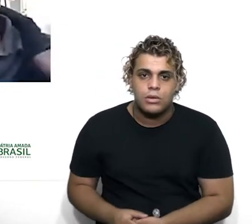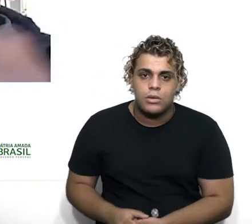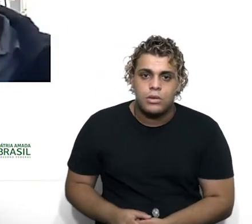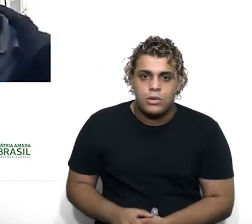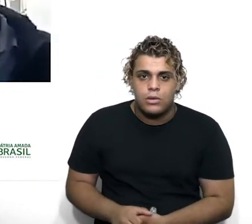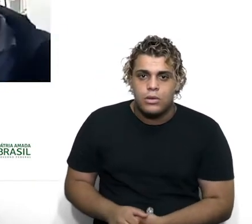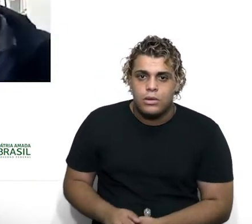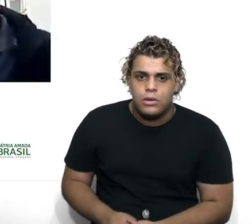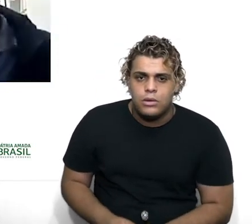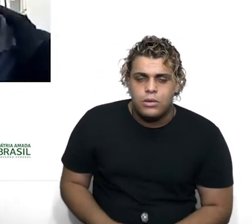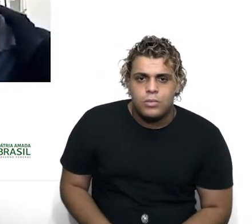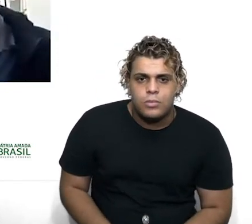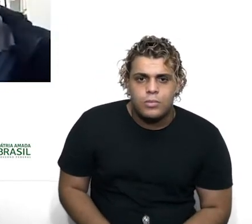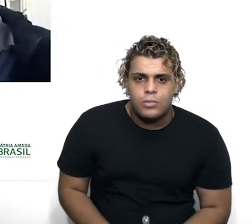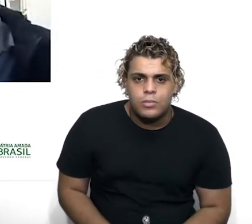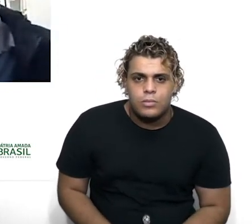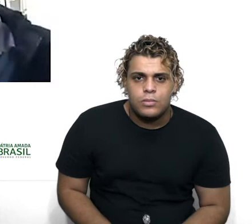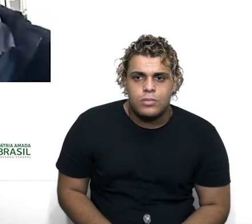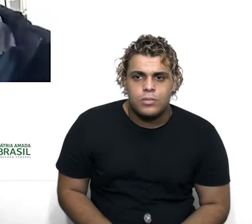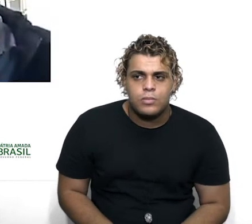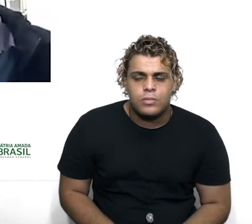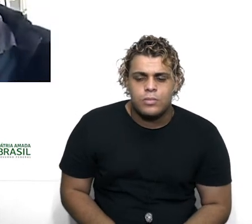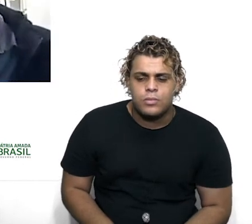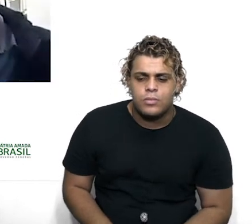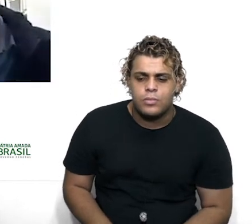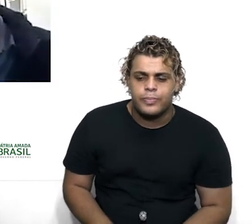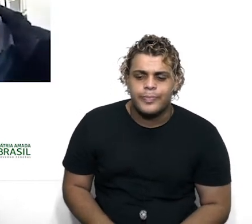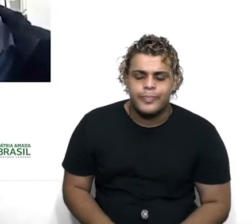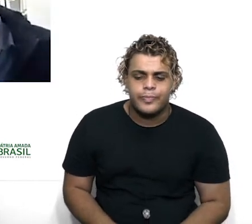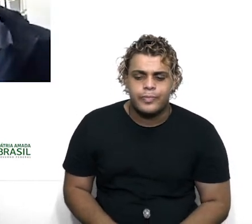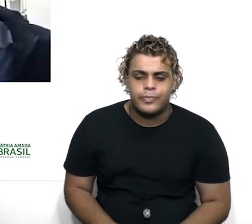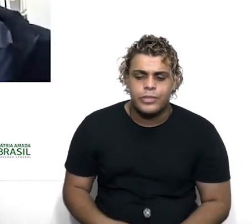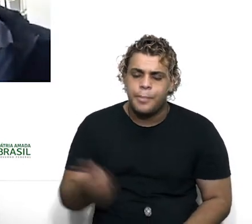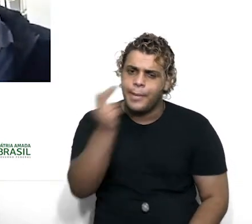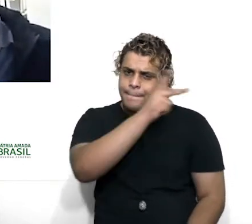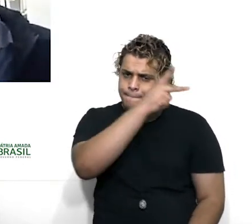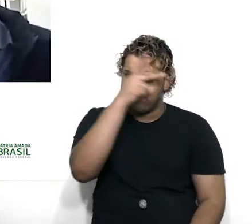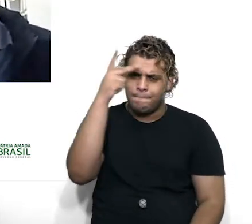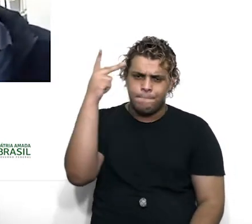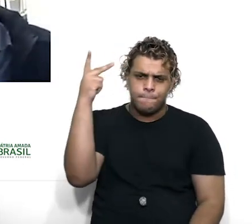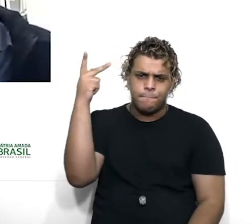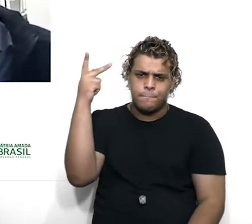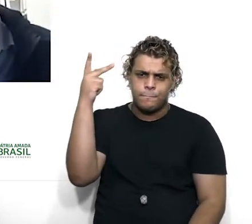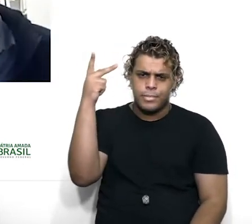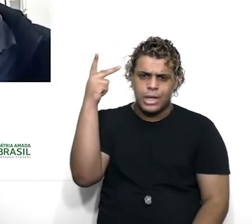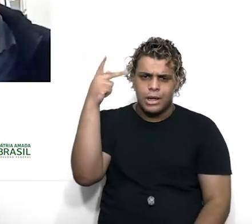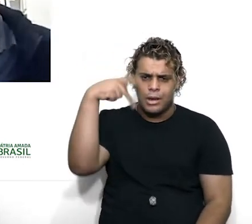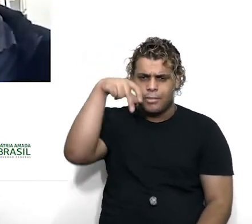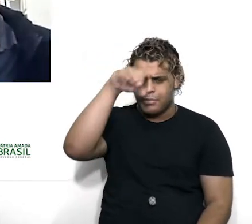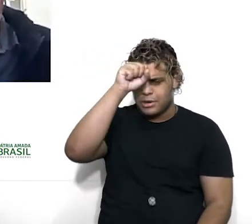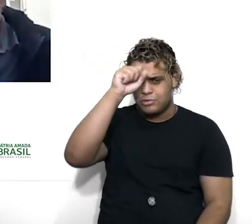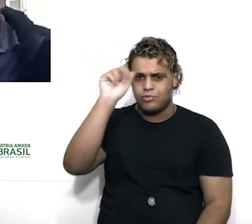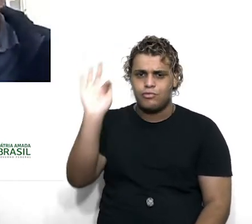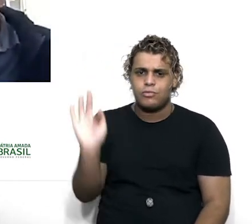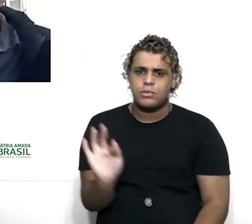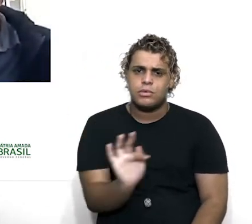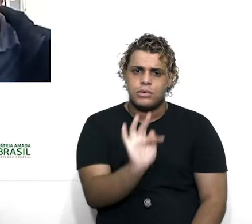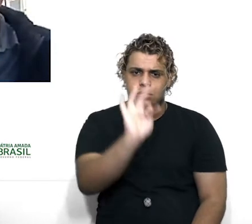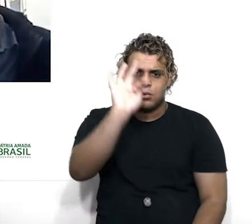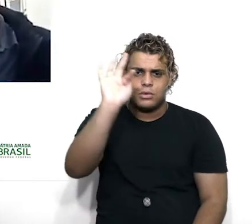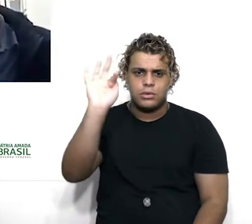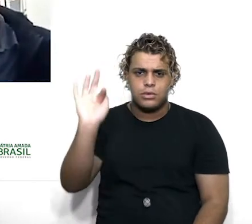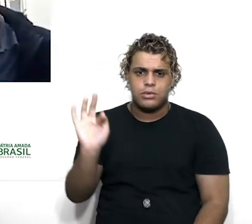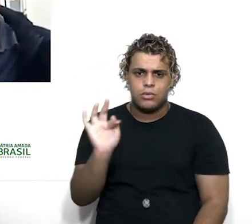da Silva, que era um sábio, filósofo absolutamente extraordinário, também passou